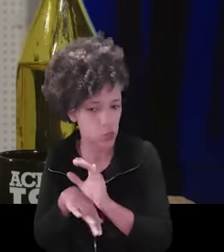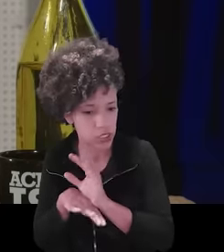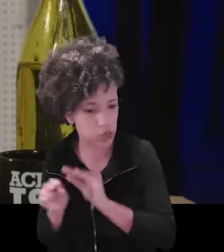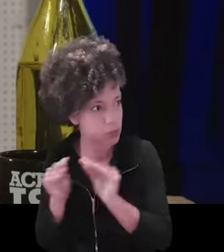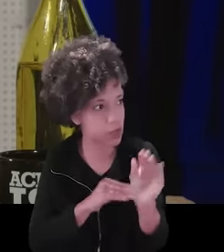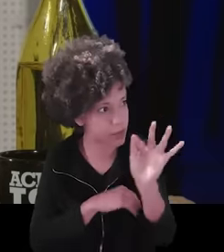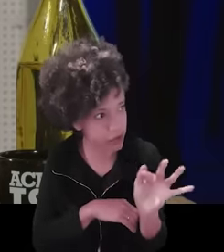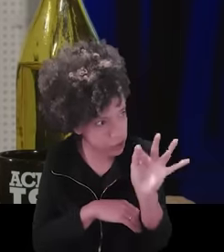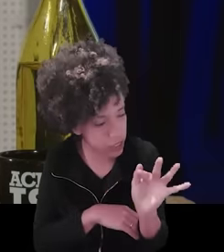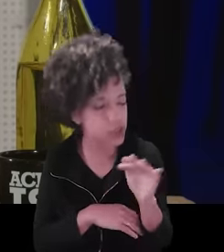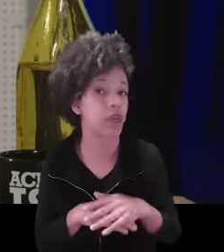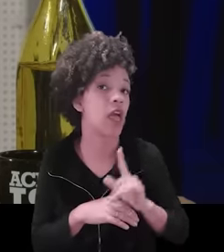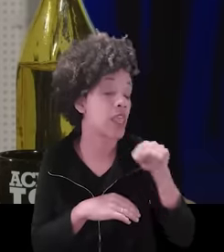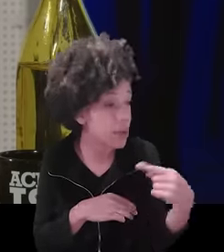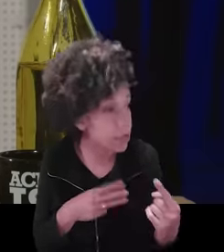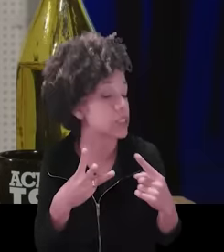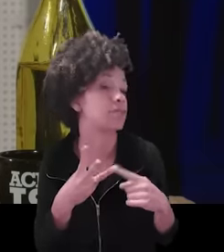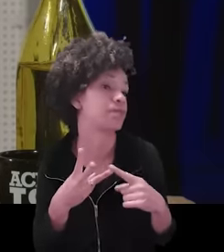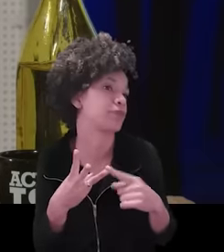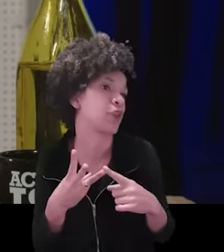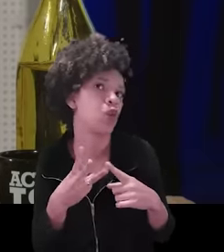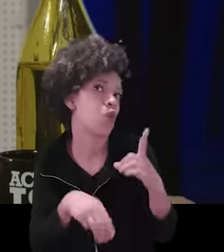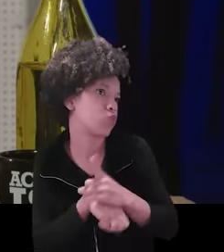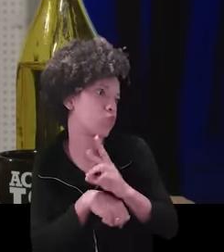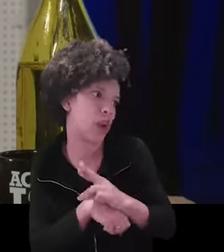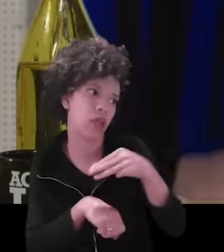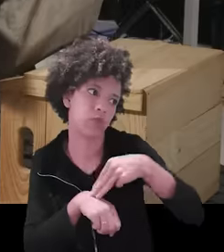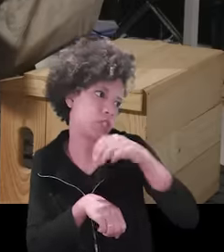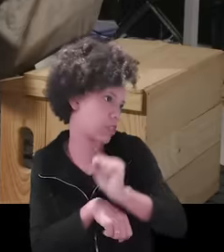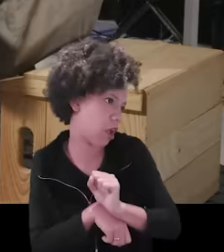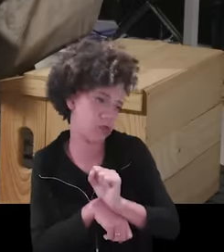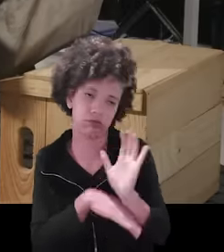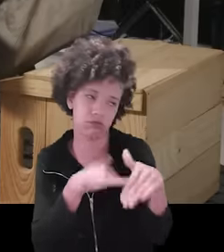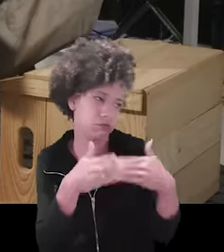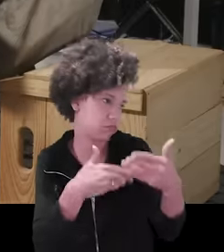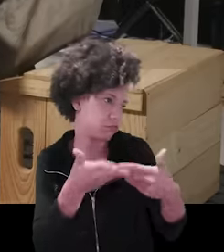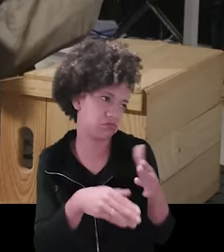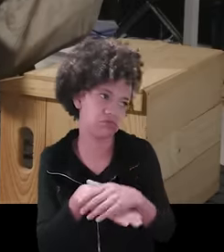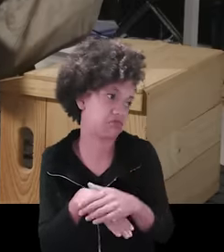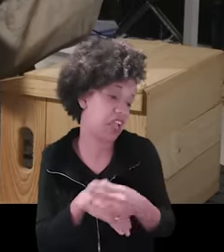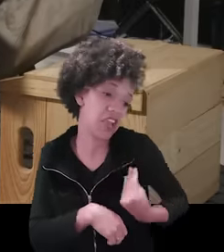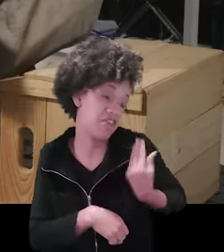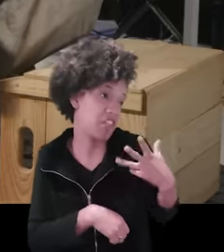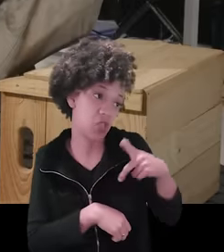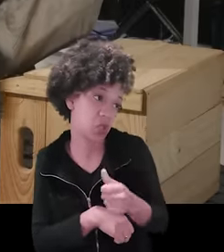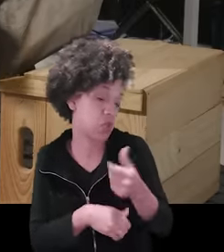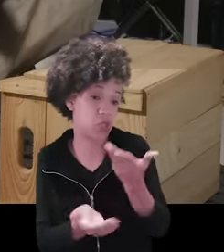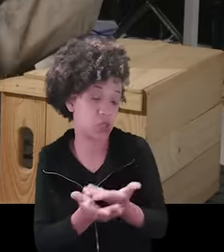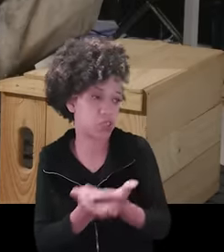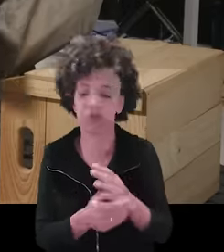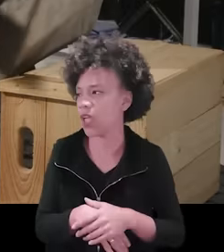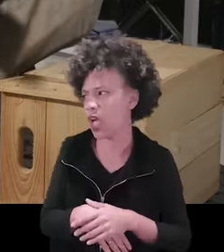inglês E aí você vai fazer a faculdade depois você pode fazer um doutorado mestrado e pode crer entendi